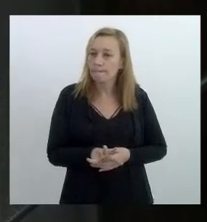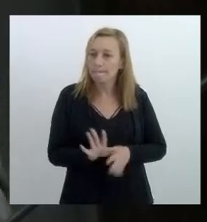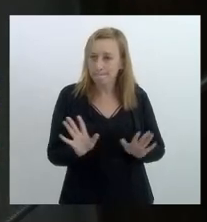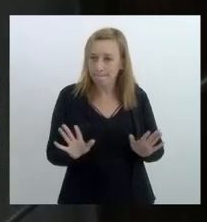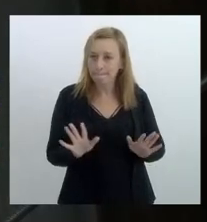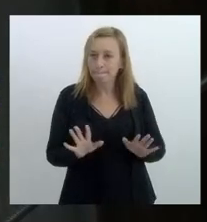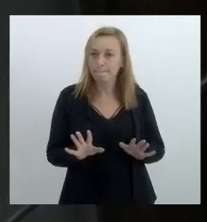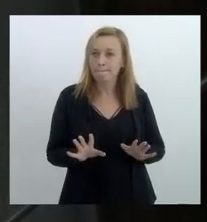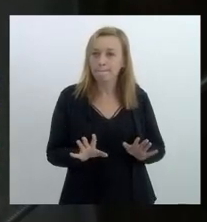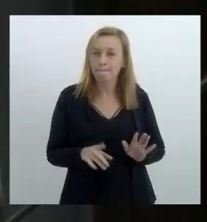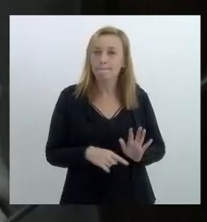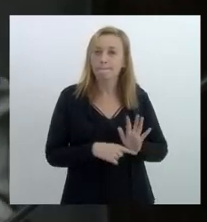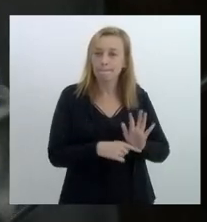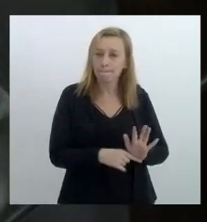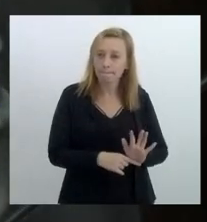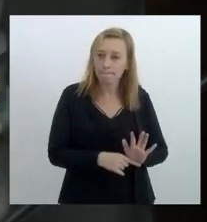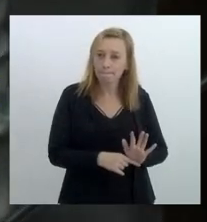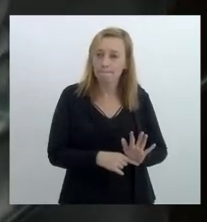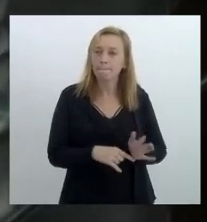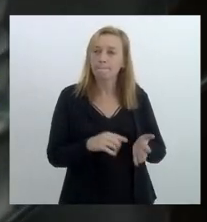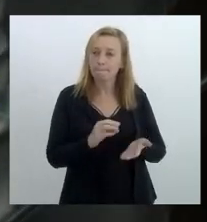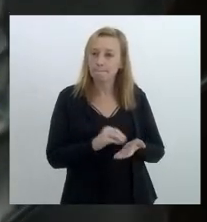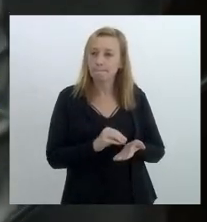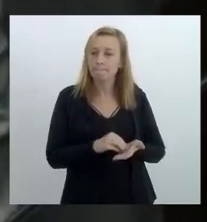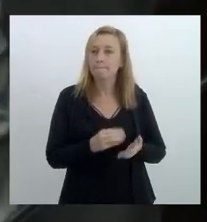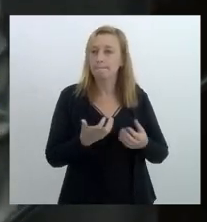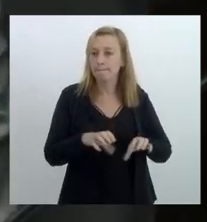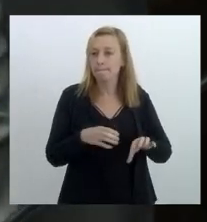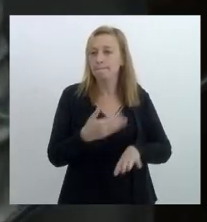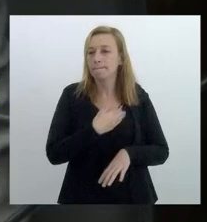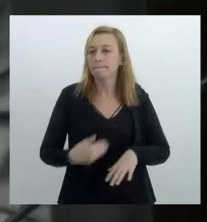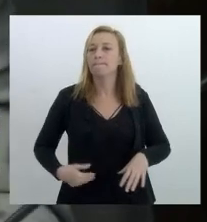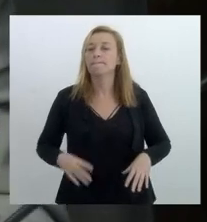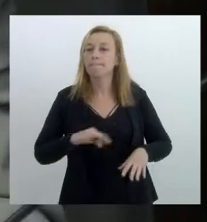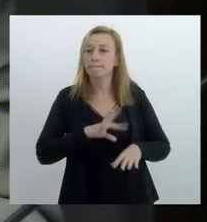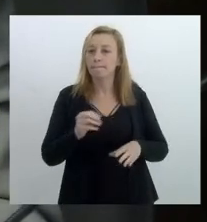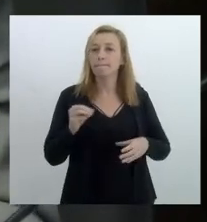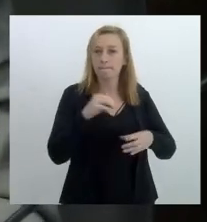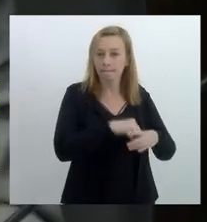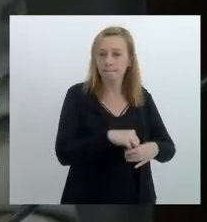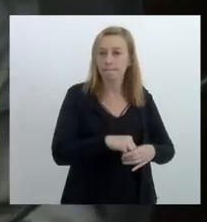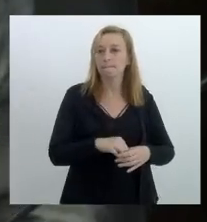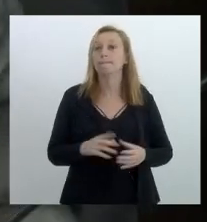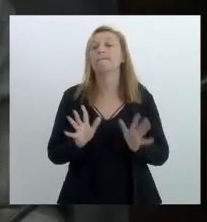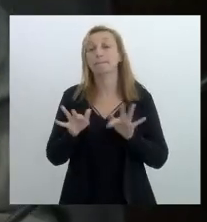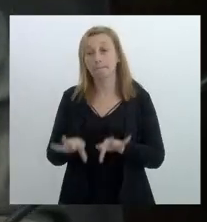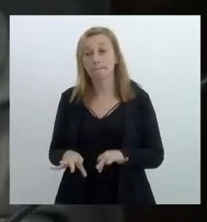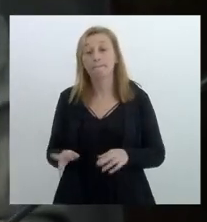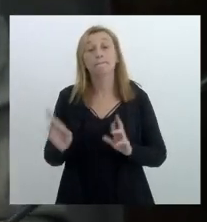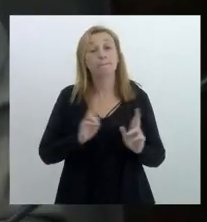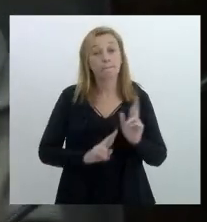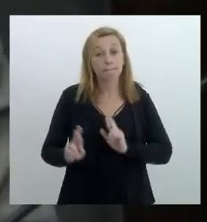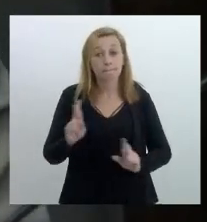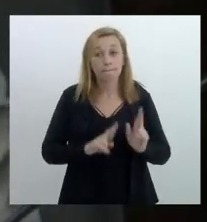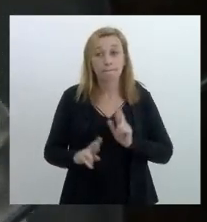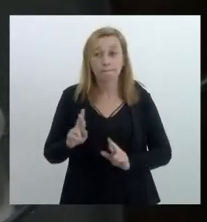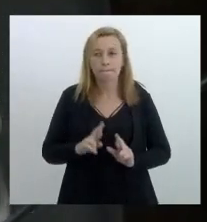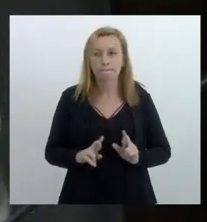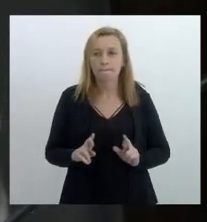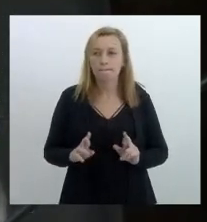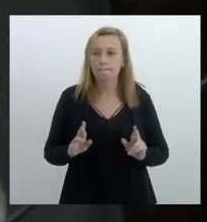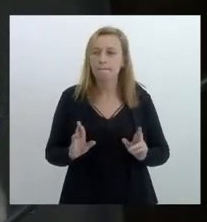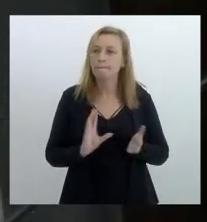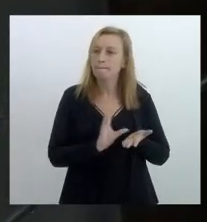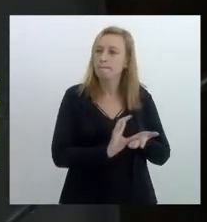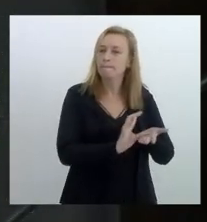para suprir vacância. Então, os concursos públicos todos foram colocados. E, por fim, com relação aos incentivos,